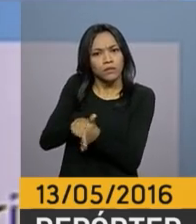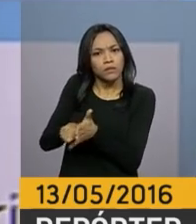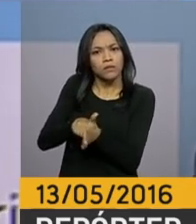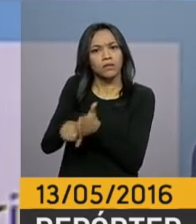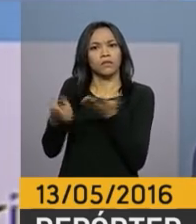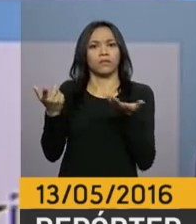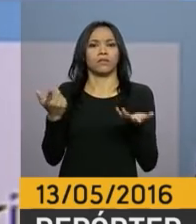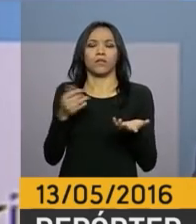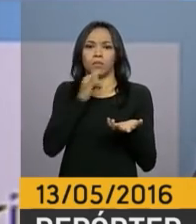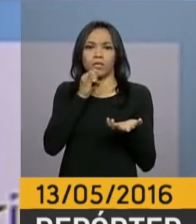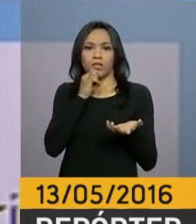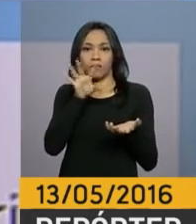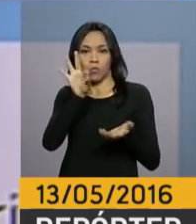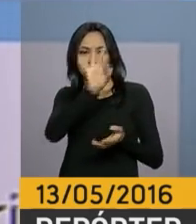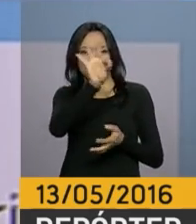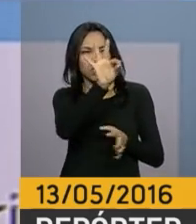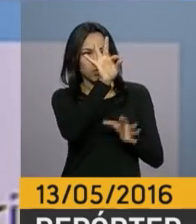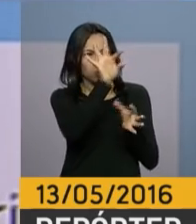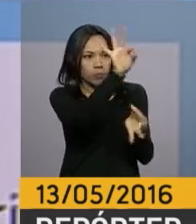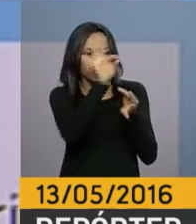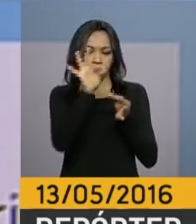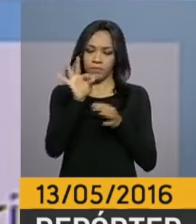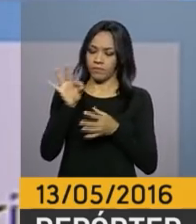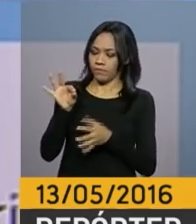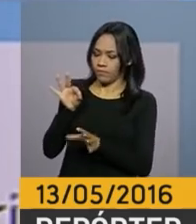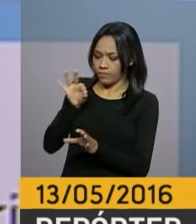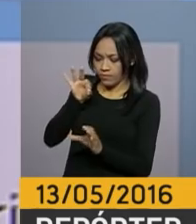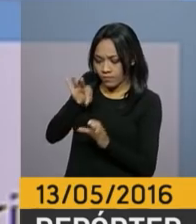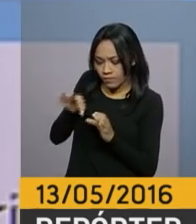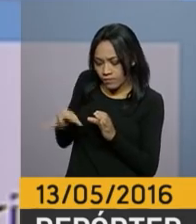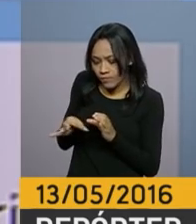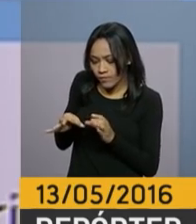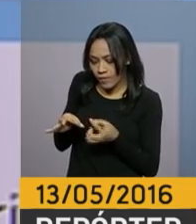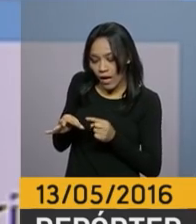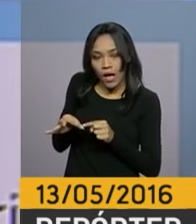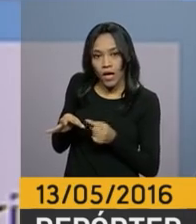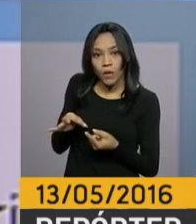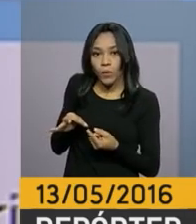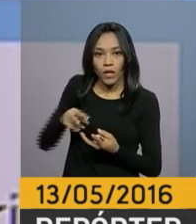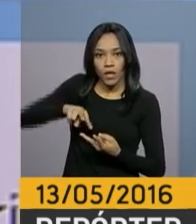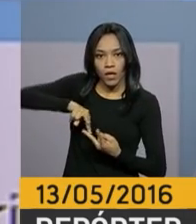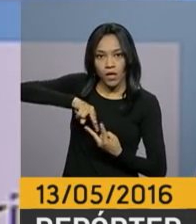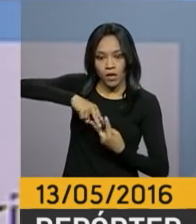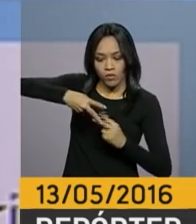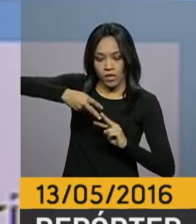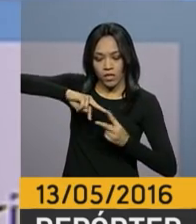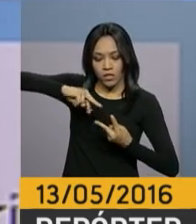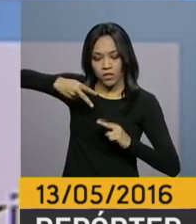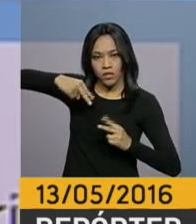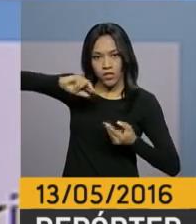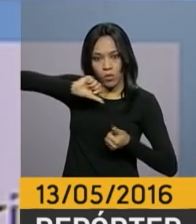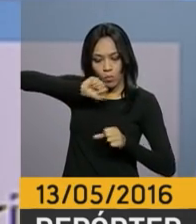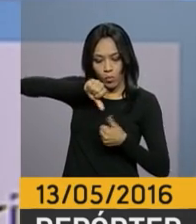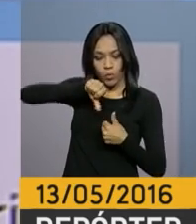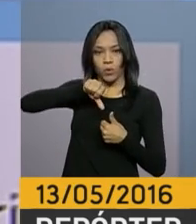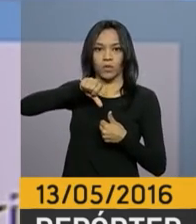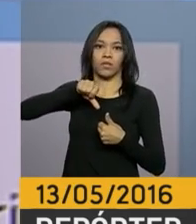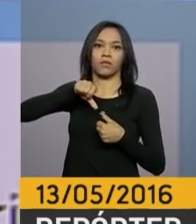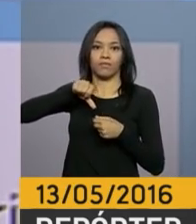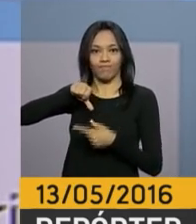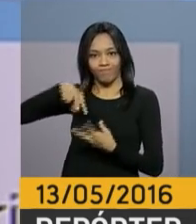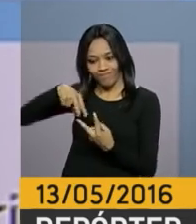esterilização do mosquito através de de mosquitos transgênicos né e também da